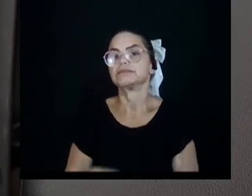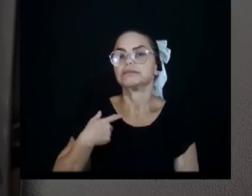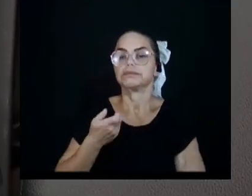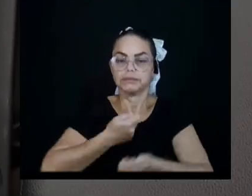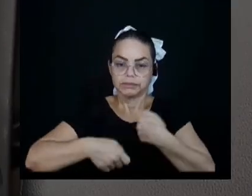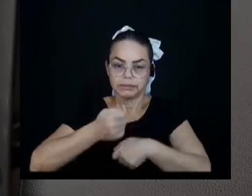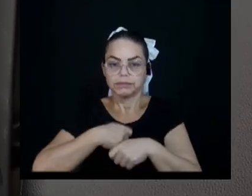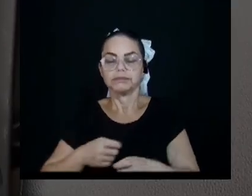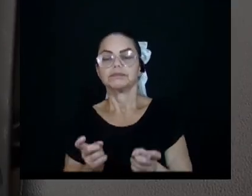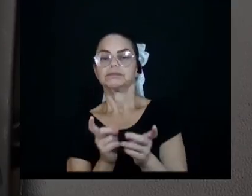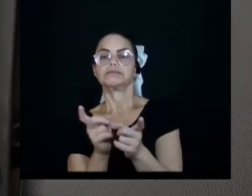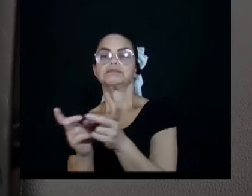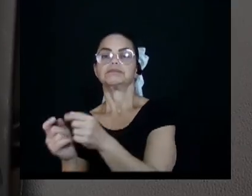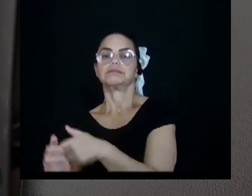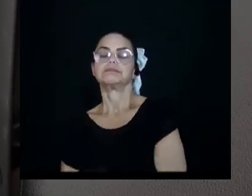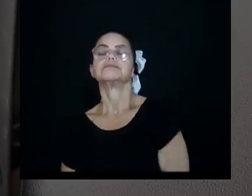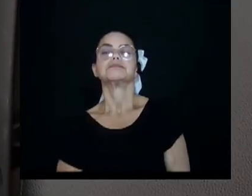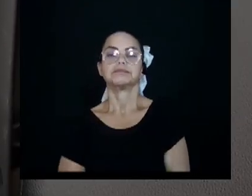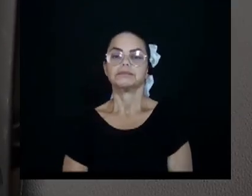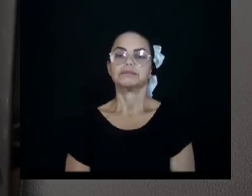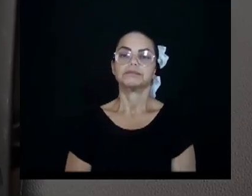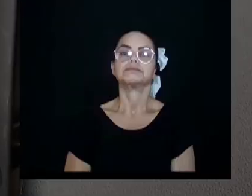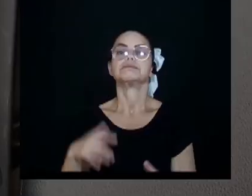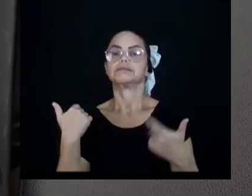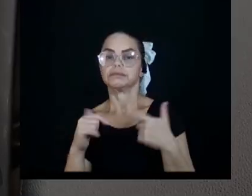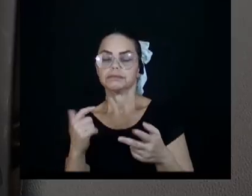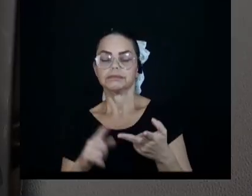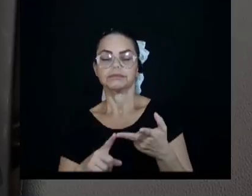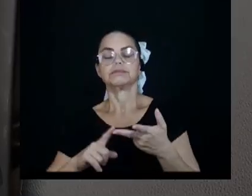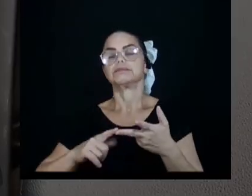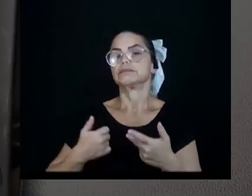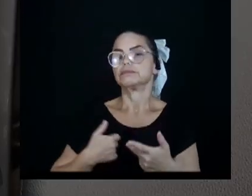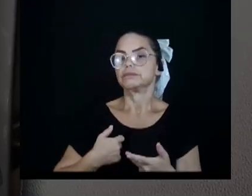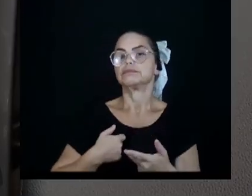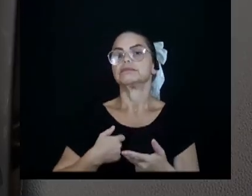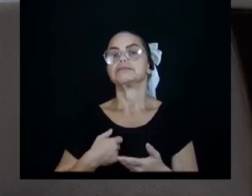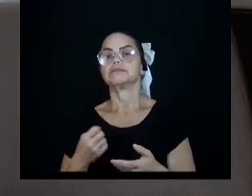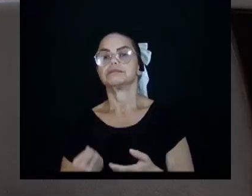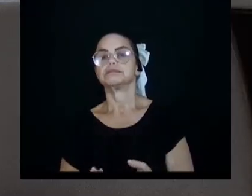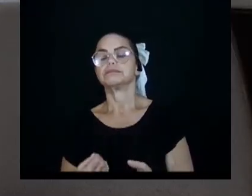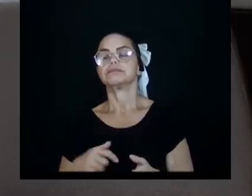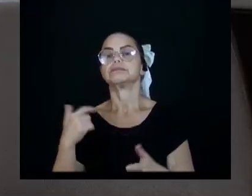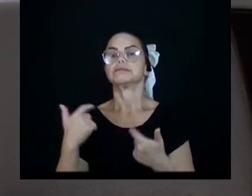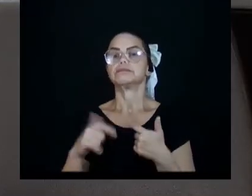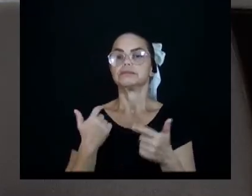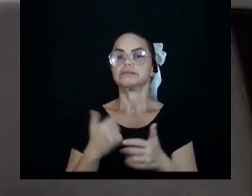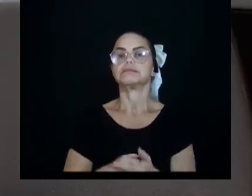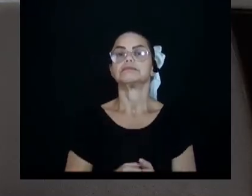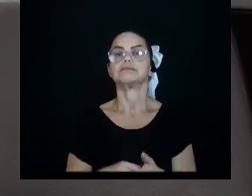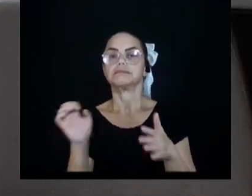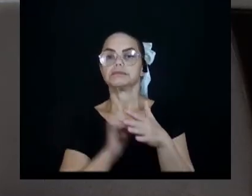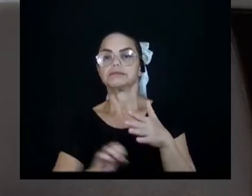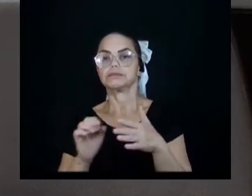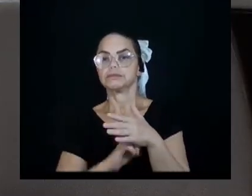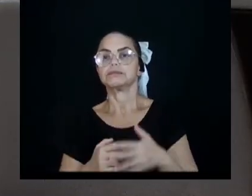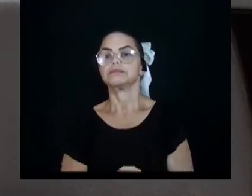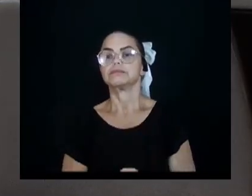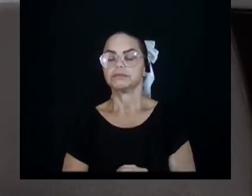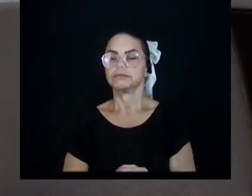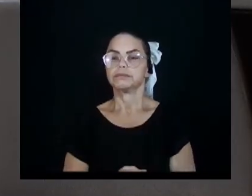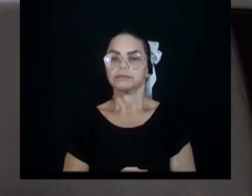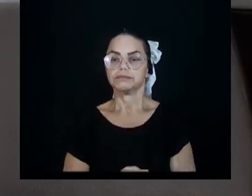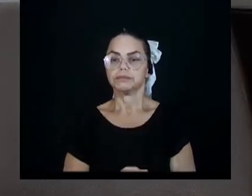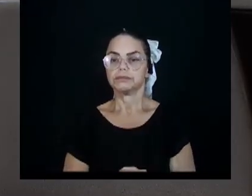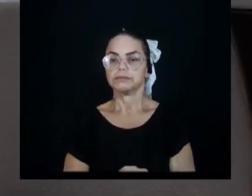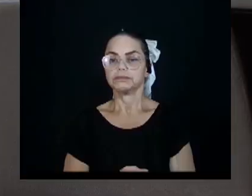gerando mais empregos, mais renda para o conjunto da população. E nessa linha também a gente fala sobre